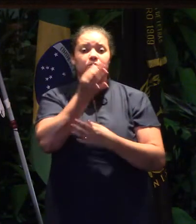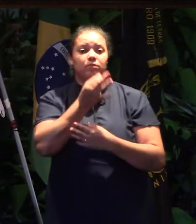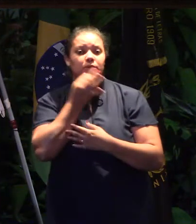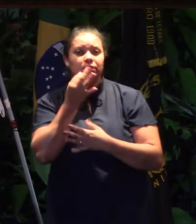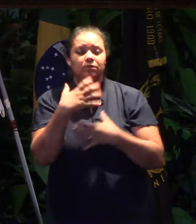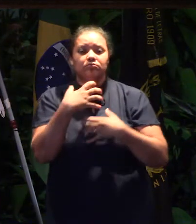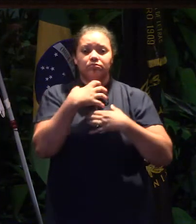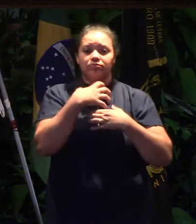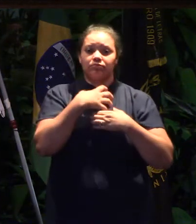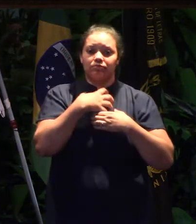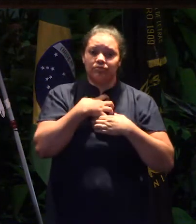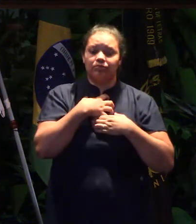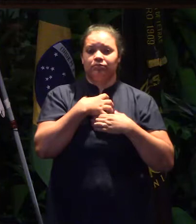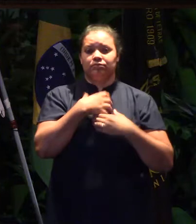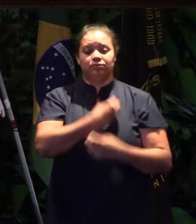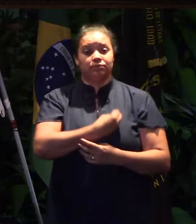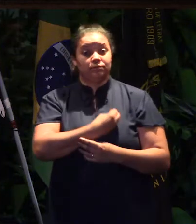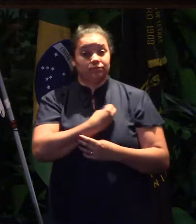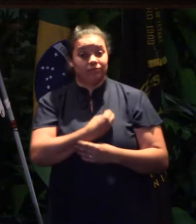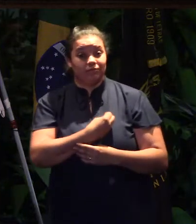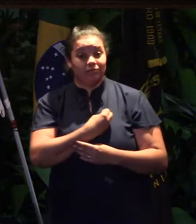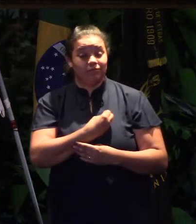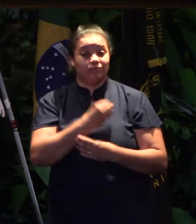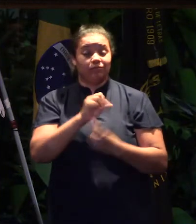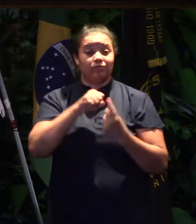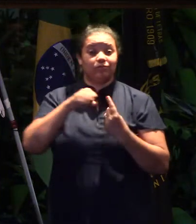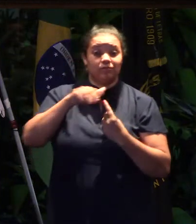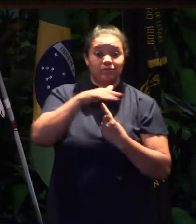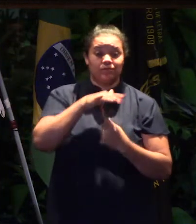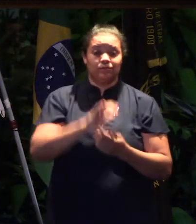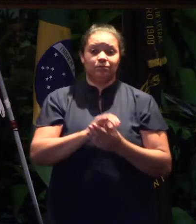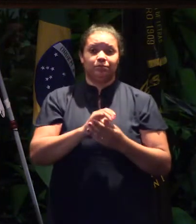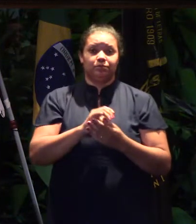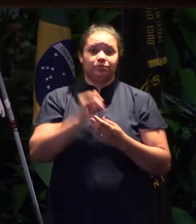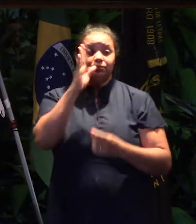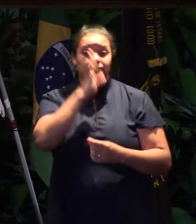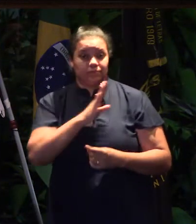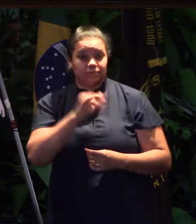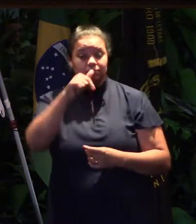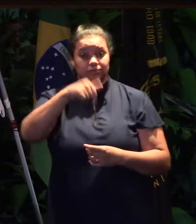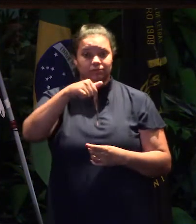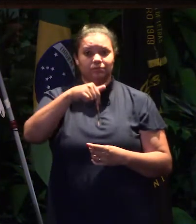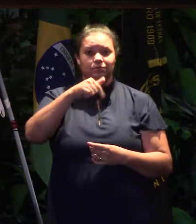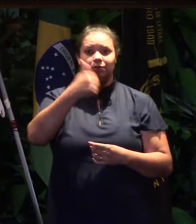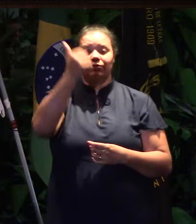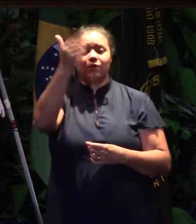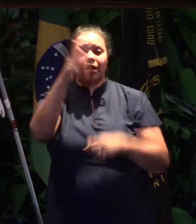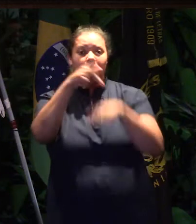e Cidadania, publicados no Brasil e no exterior. É músico amador,